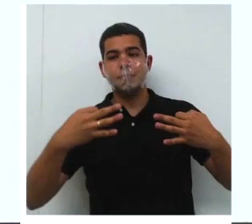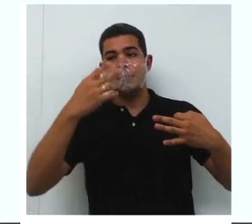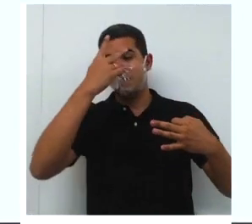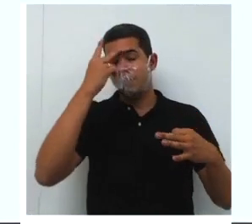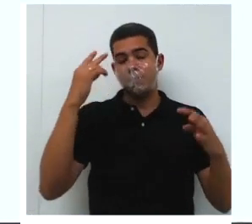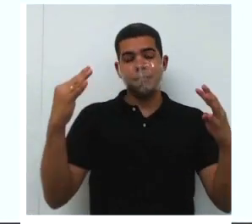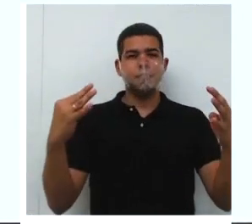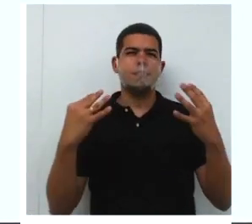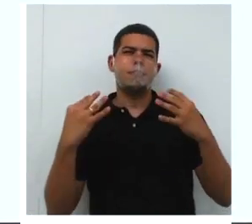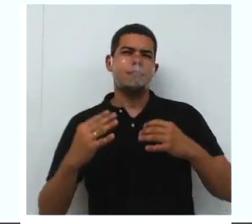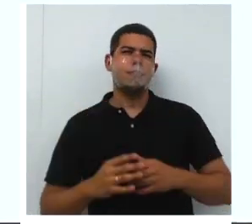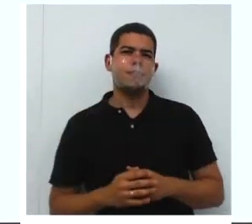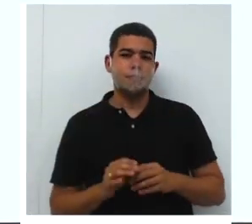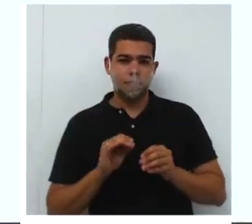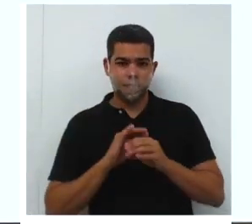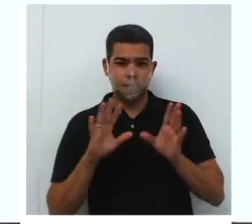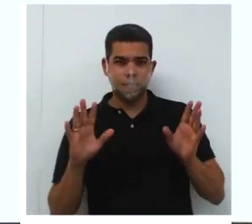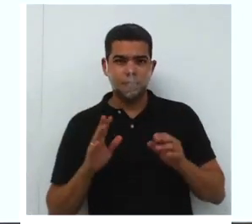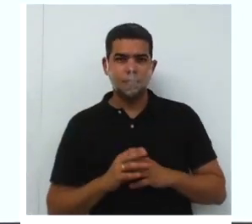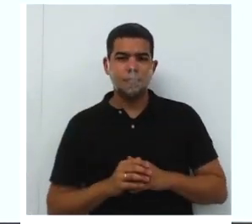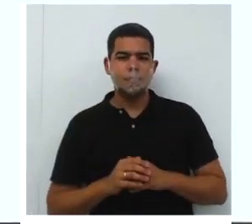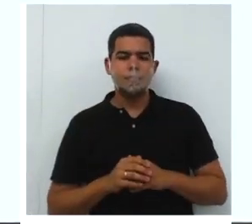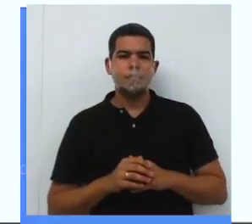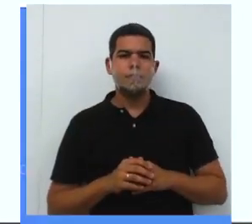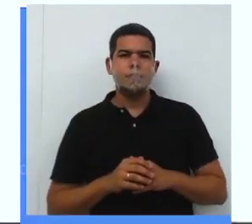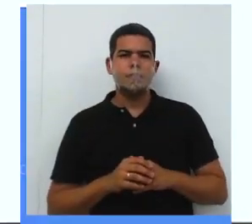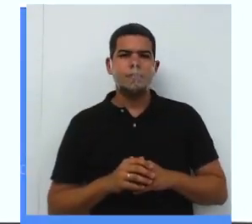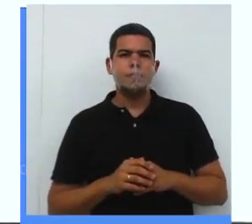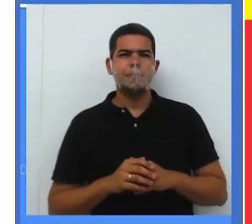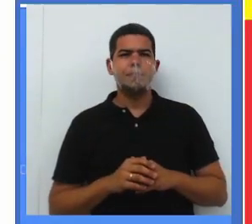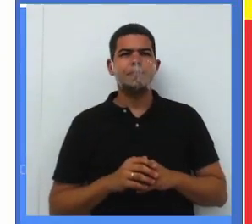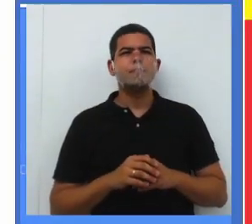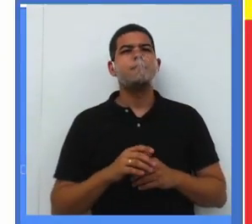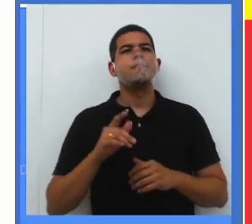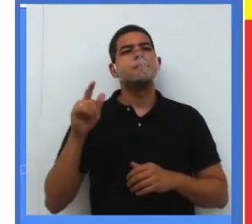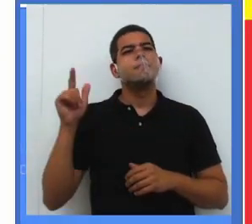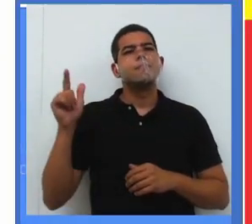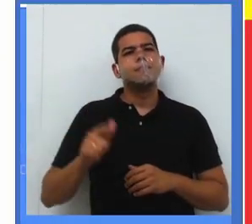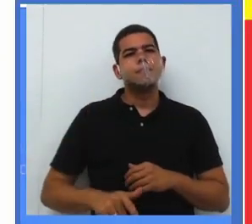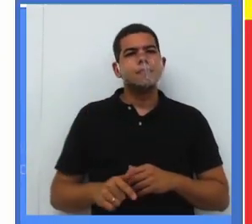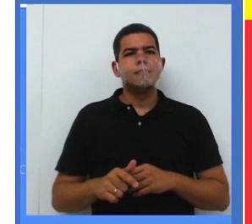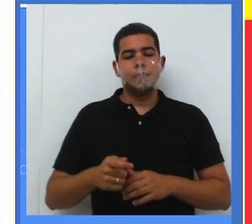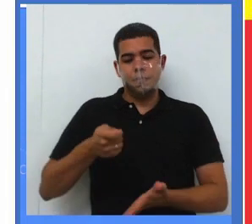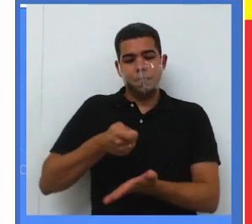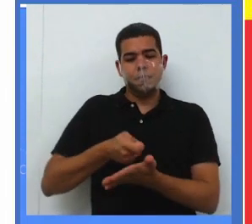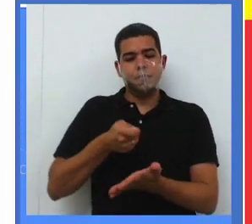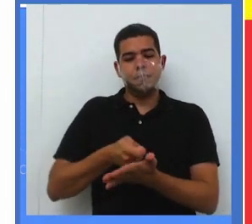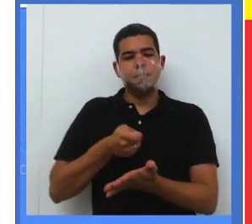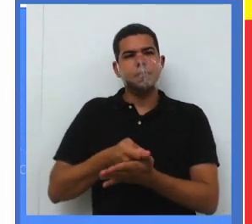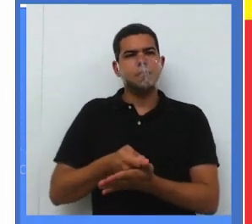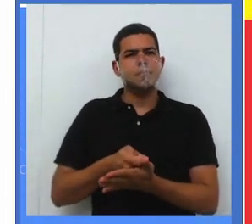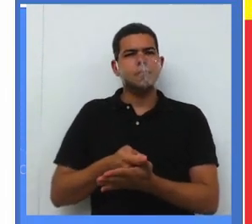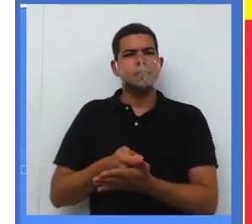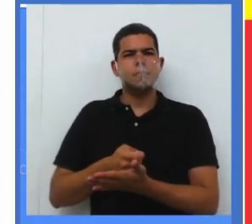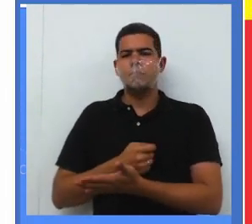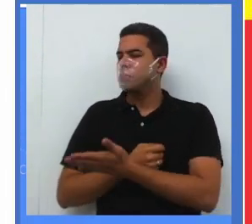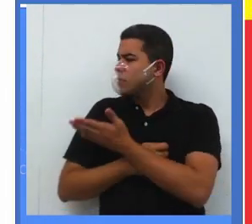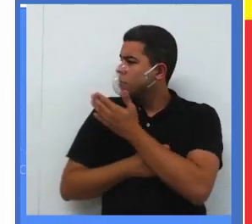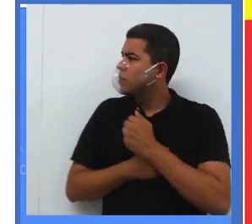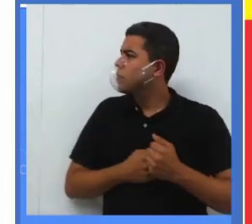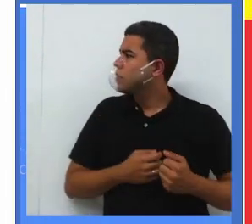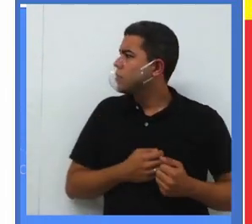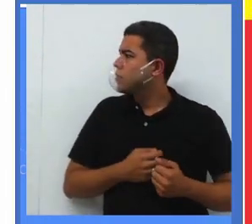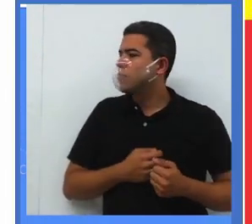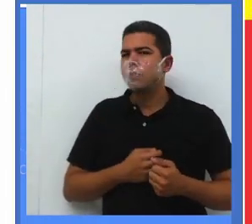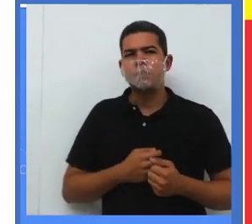da sociedade. Ficou claro? Vejamos agora a obrigatoriedade. Nesse exemplo, a vida tem que valer